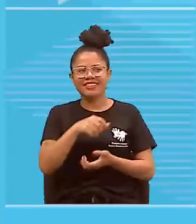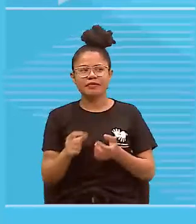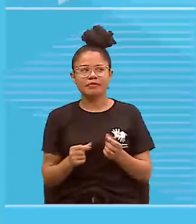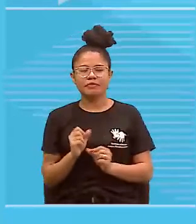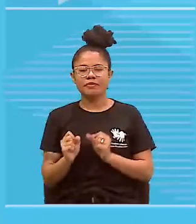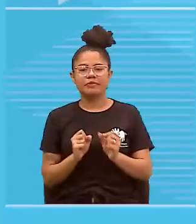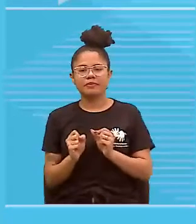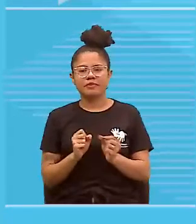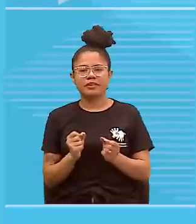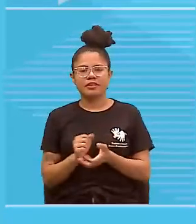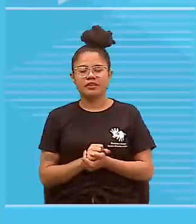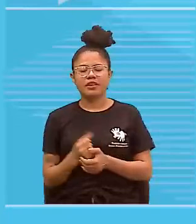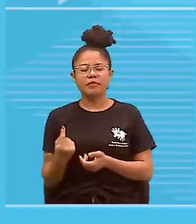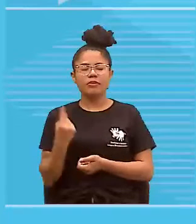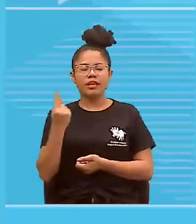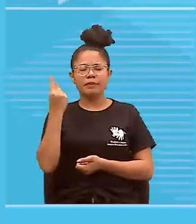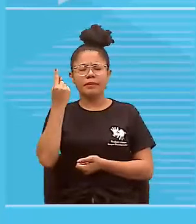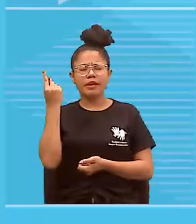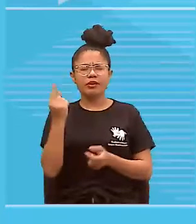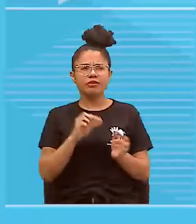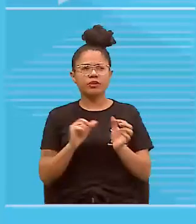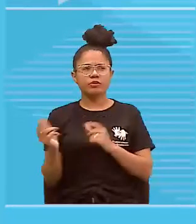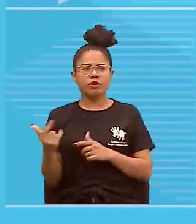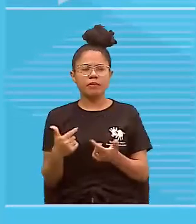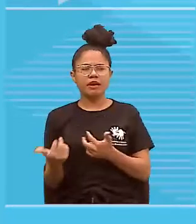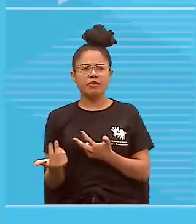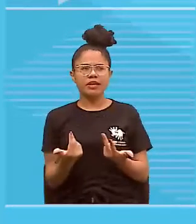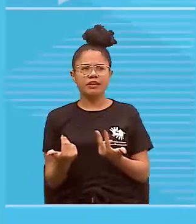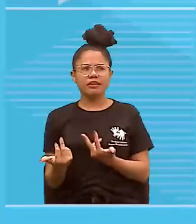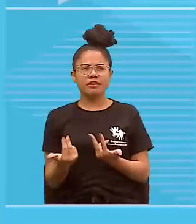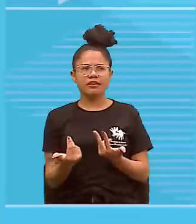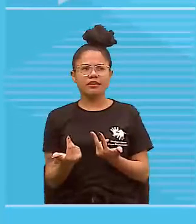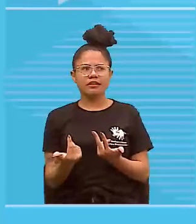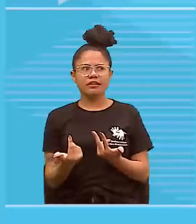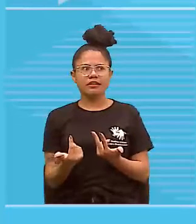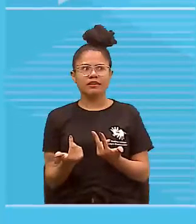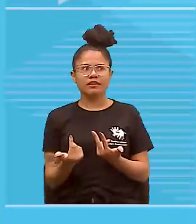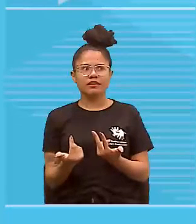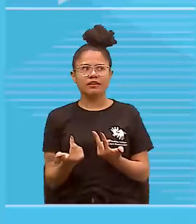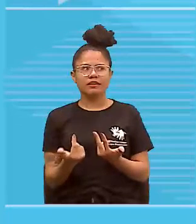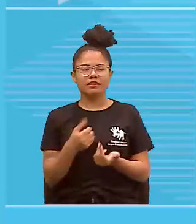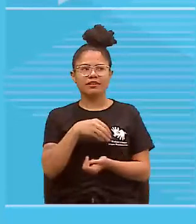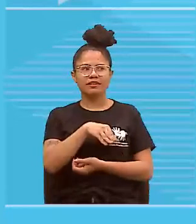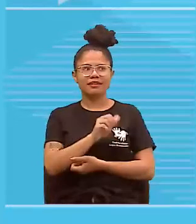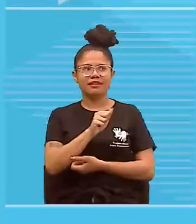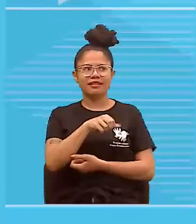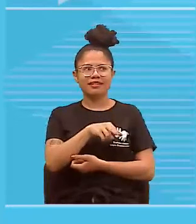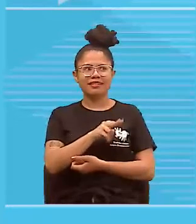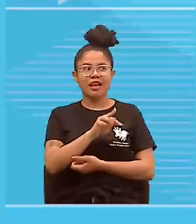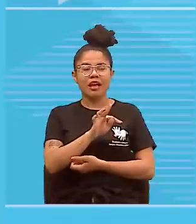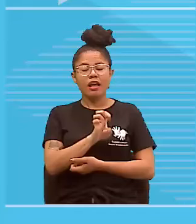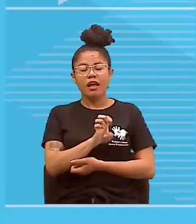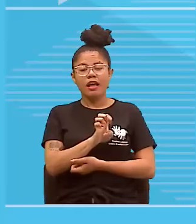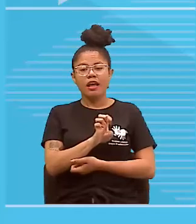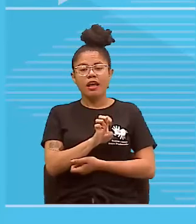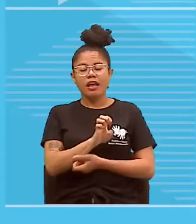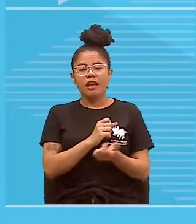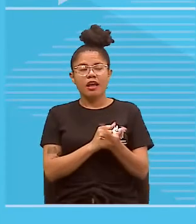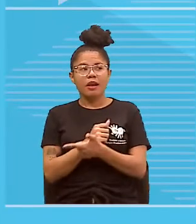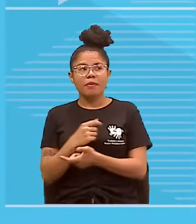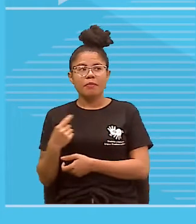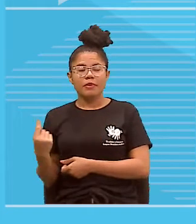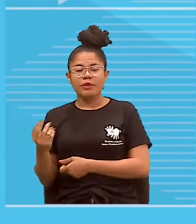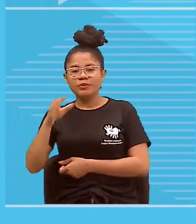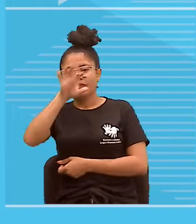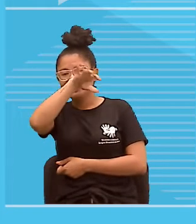um bicho desse tamanho né ele o mamute ele é muito maior que o elefante bem